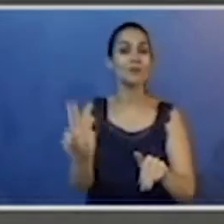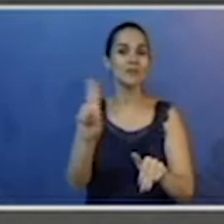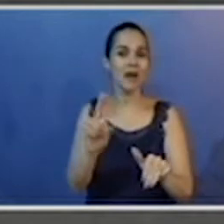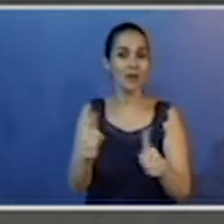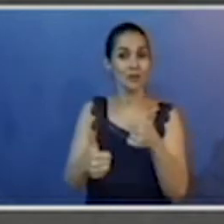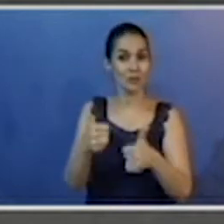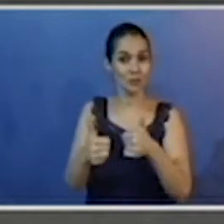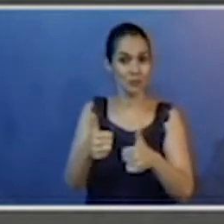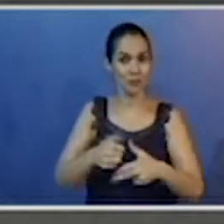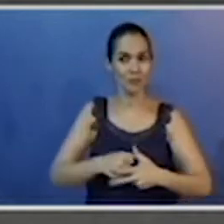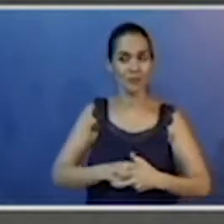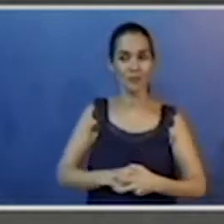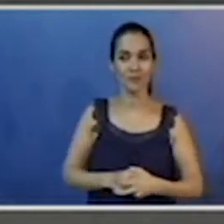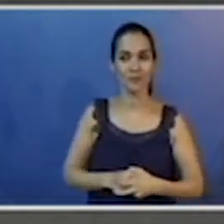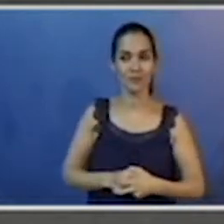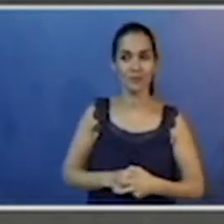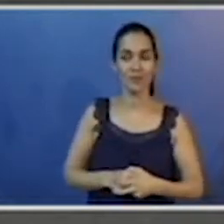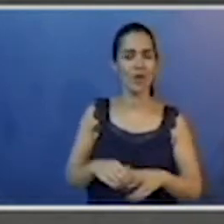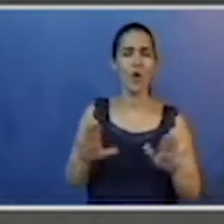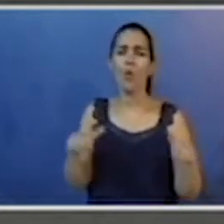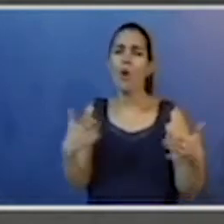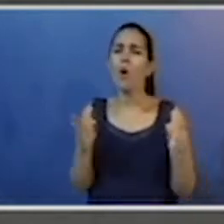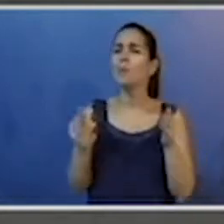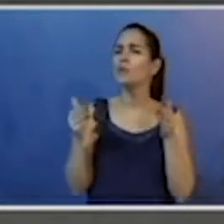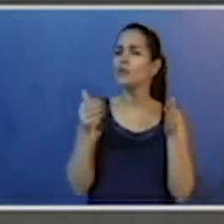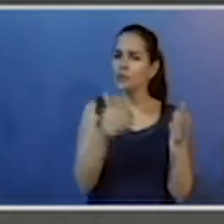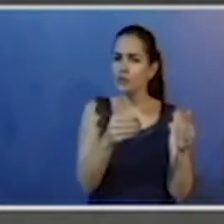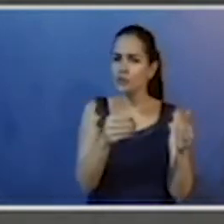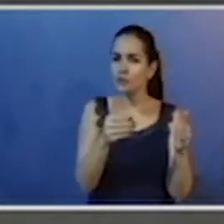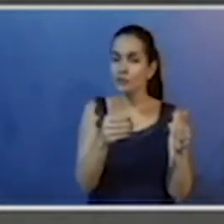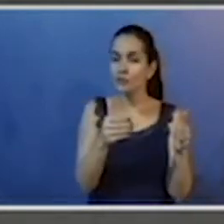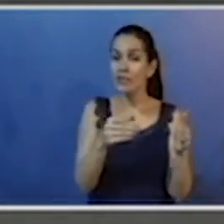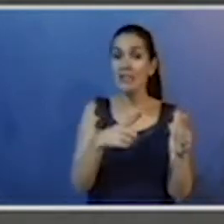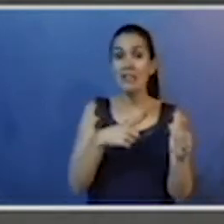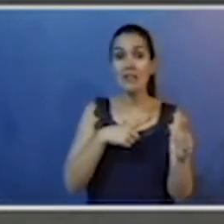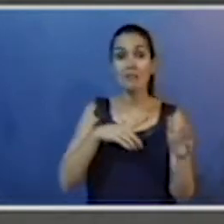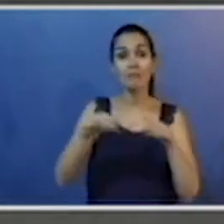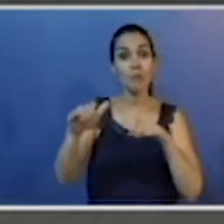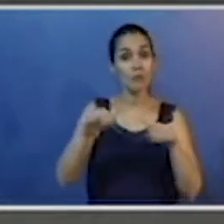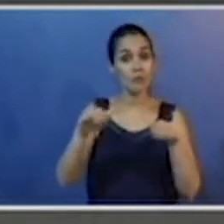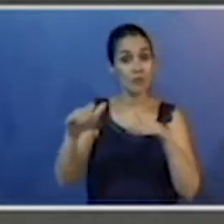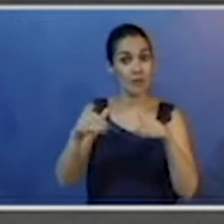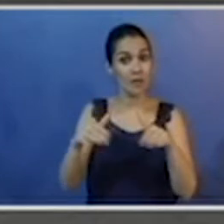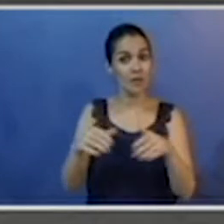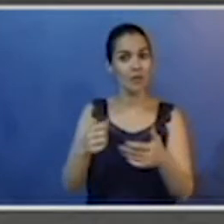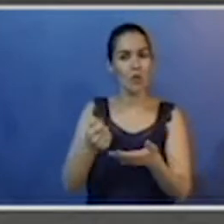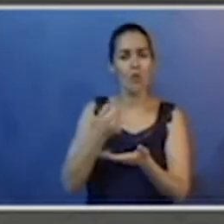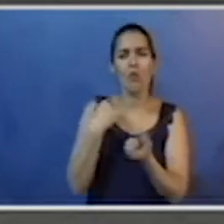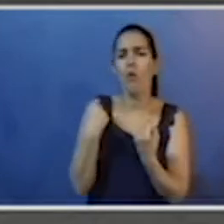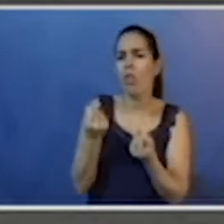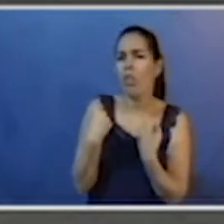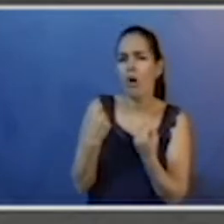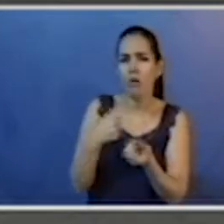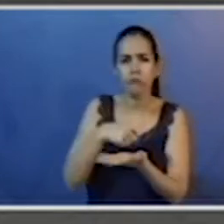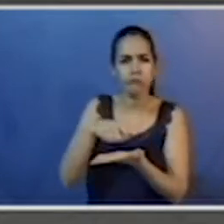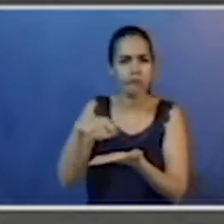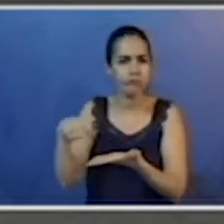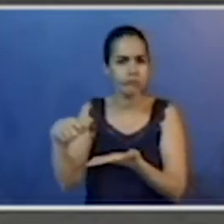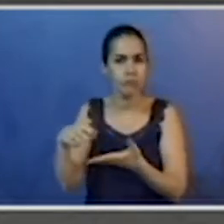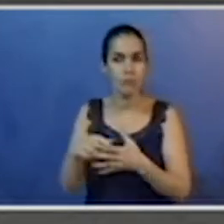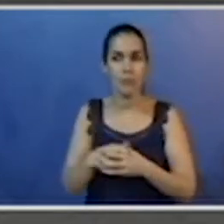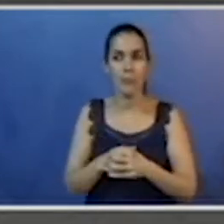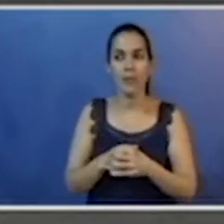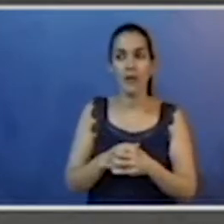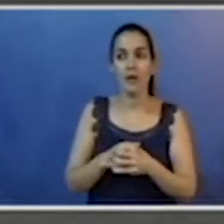nele os nossos objetivos hoje são a coordenação motora dos membros inferiores que que é isso Professor